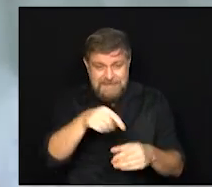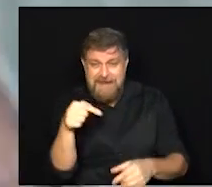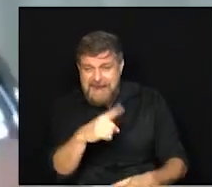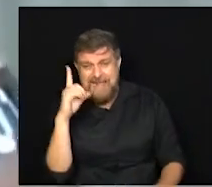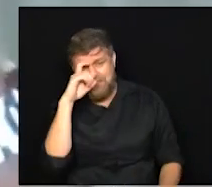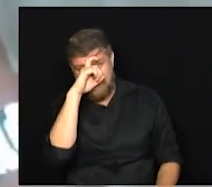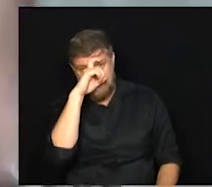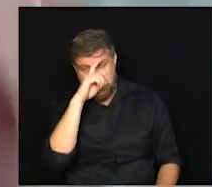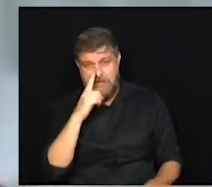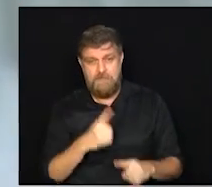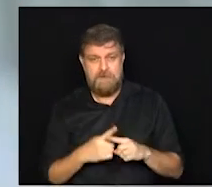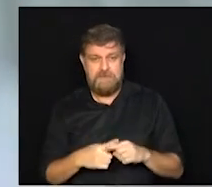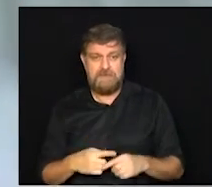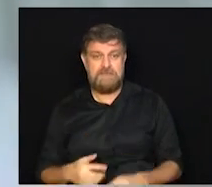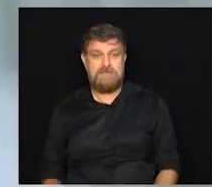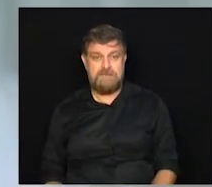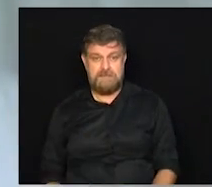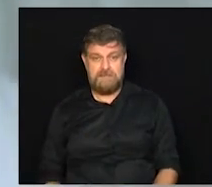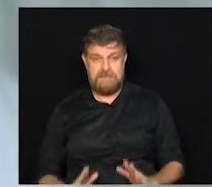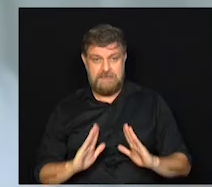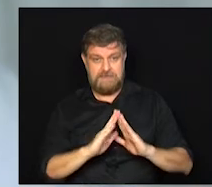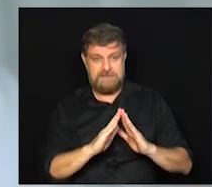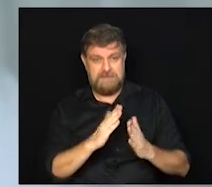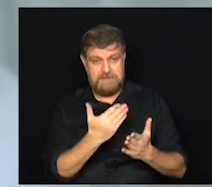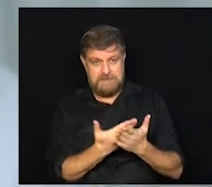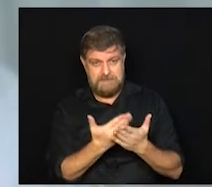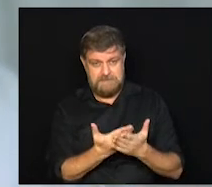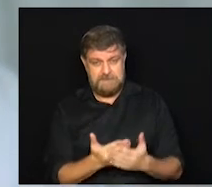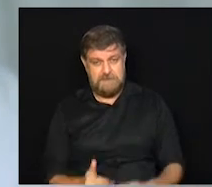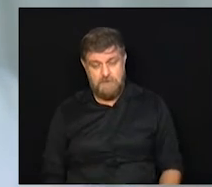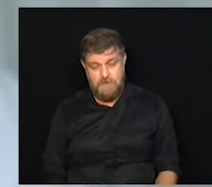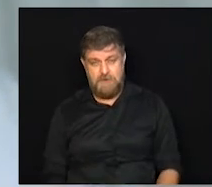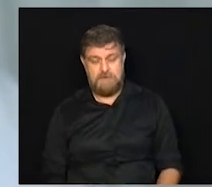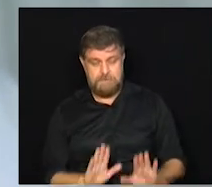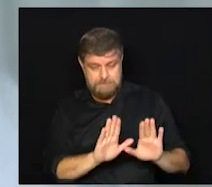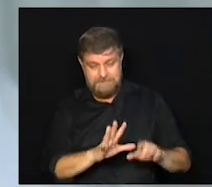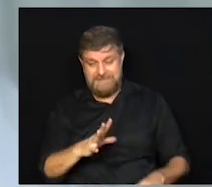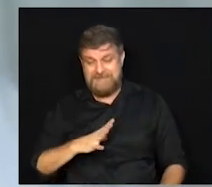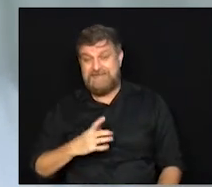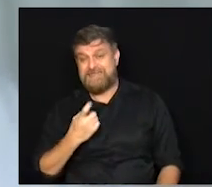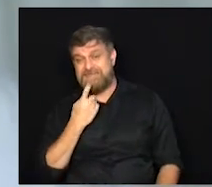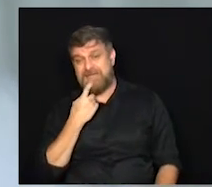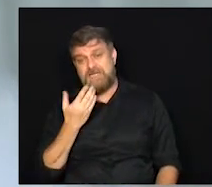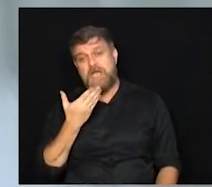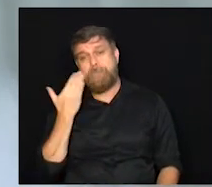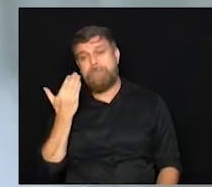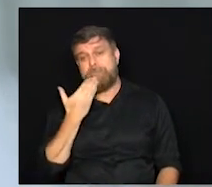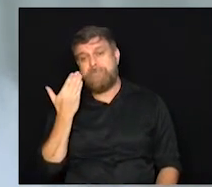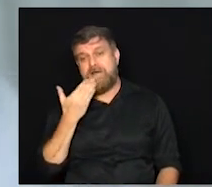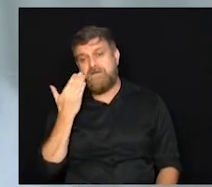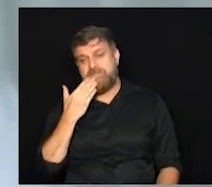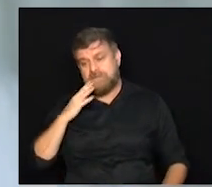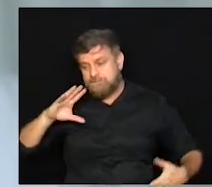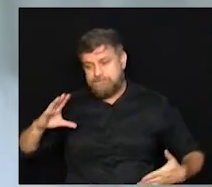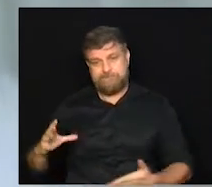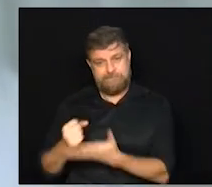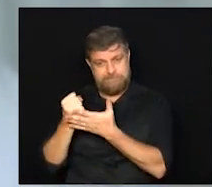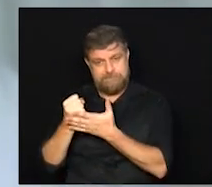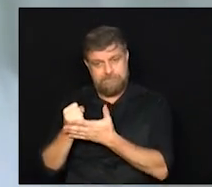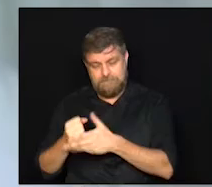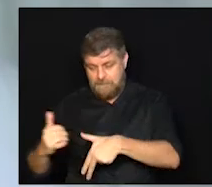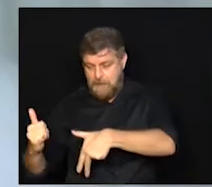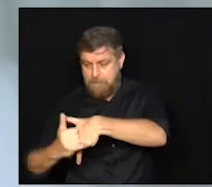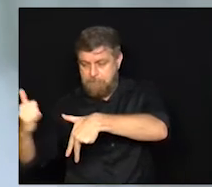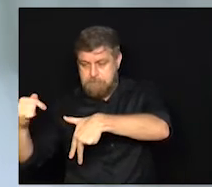dificuldade, porque, claro, que se for dentro da cidade, vai ficar muito mais fácil para socorrer essa vítima,